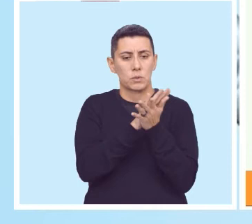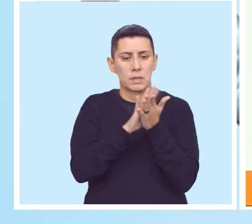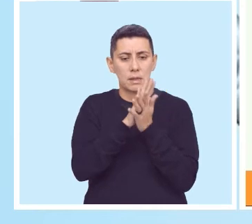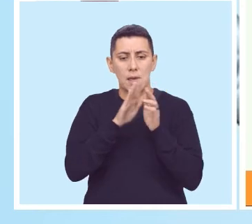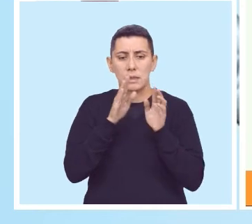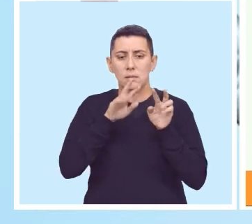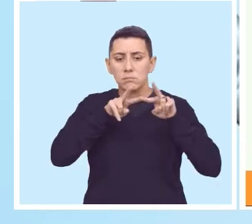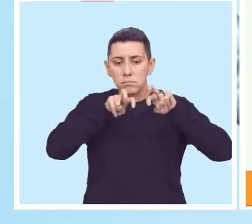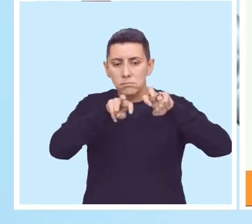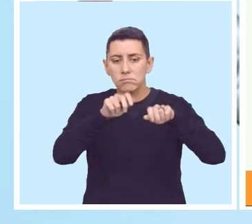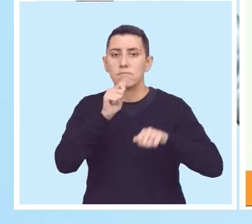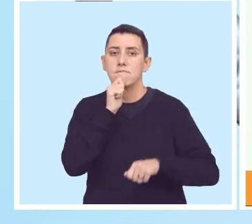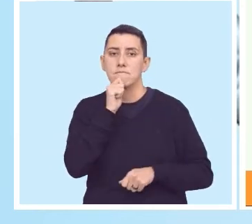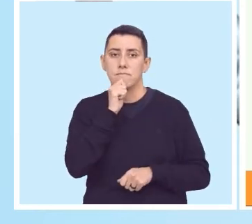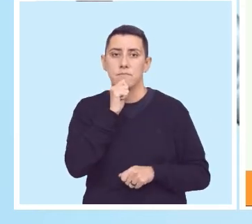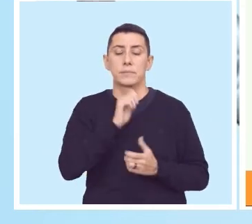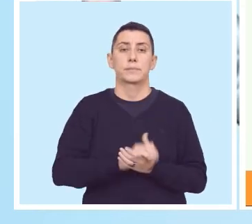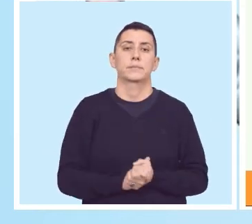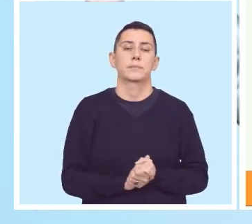de dados.